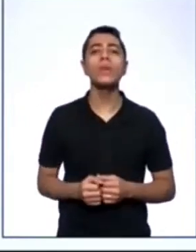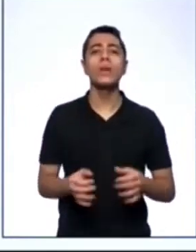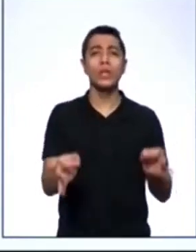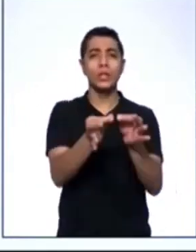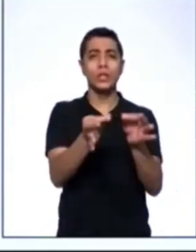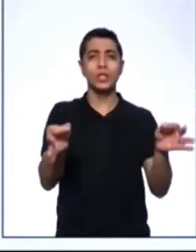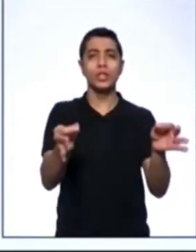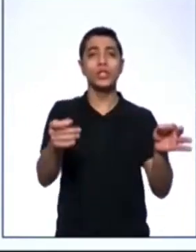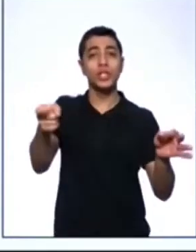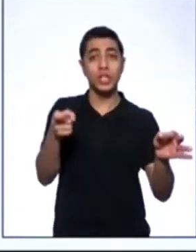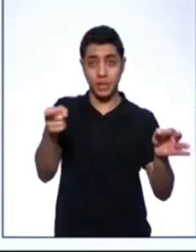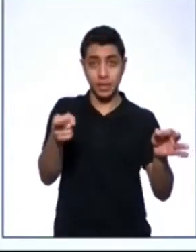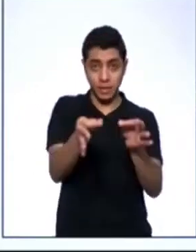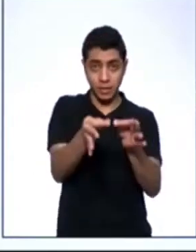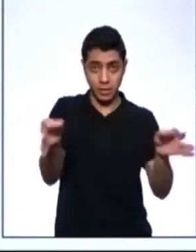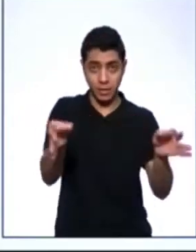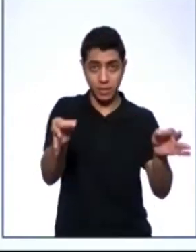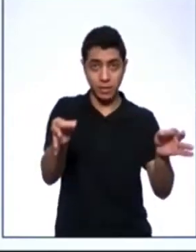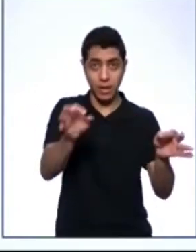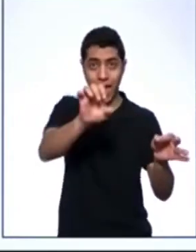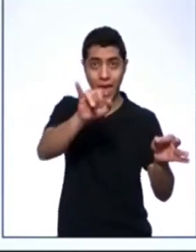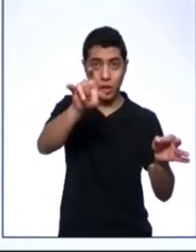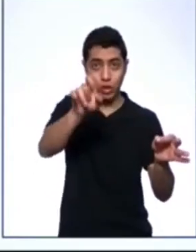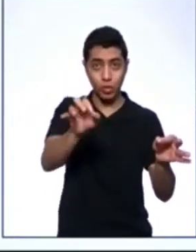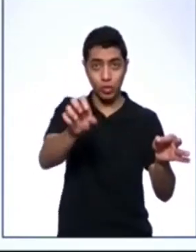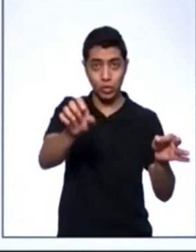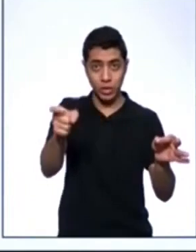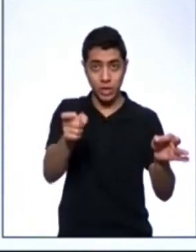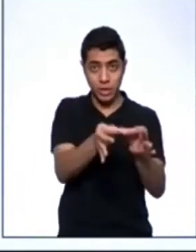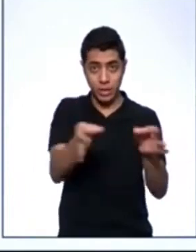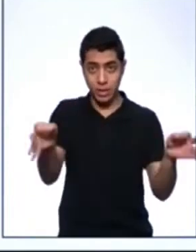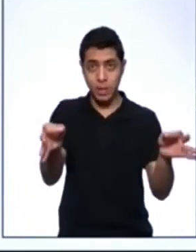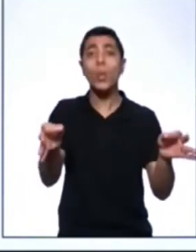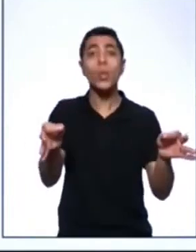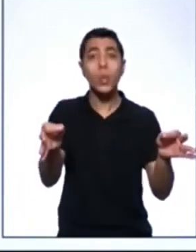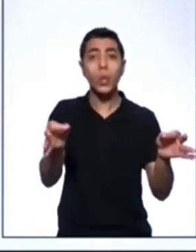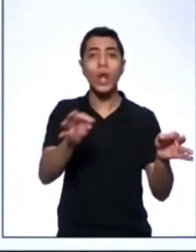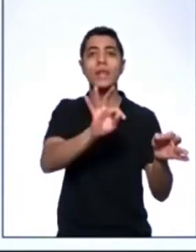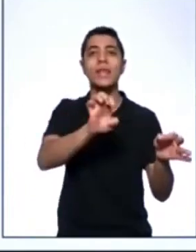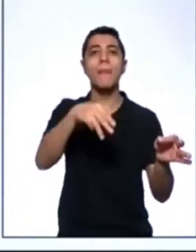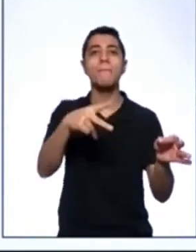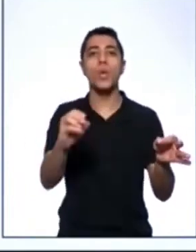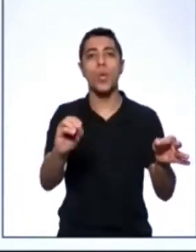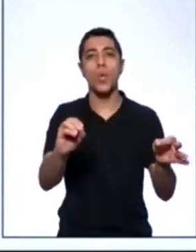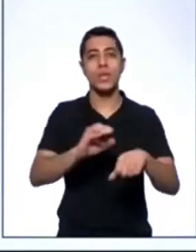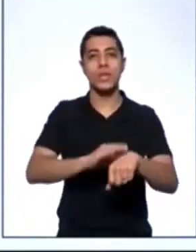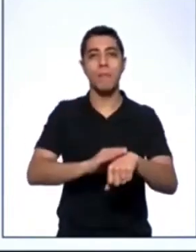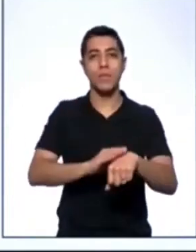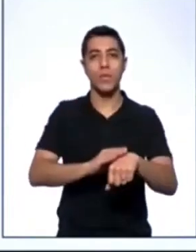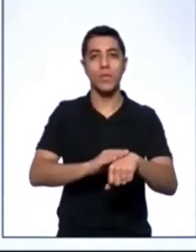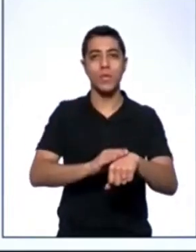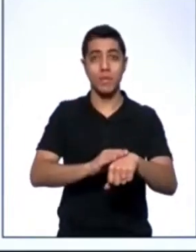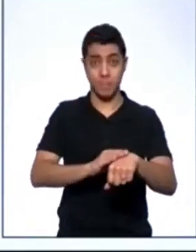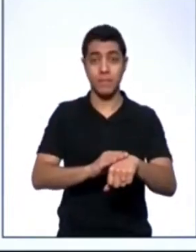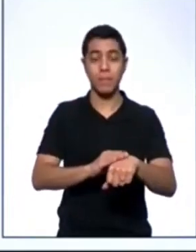o tempo e olha para o eixo Y anelzinho a temperatura então no x nós temos o